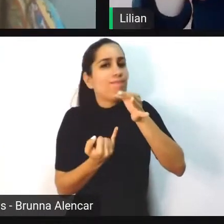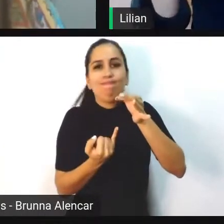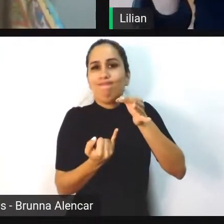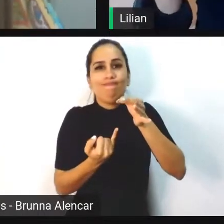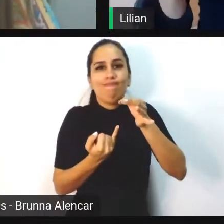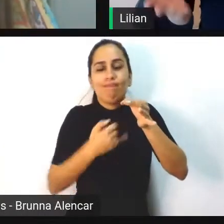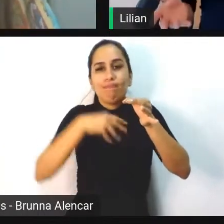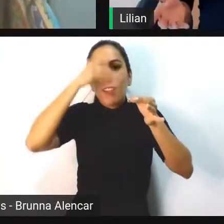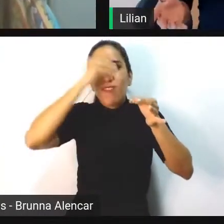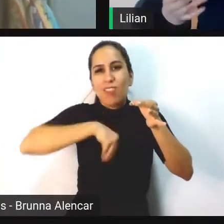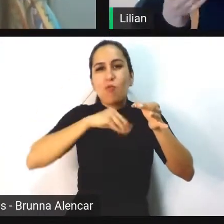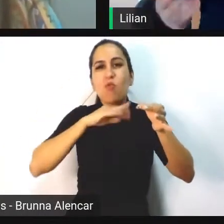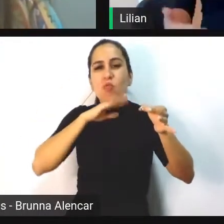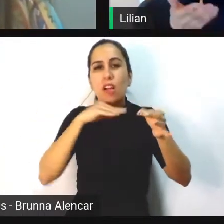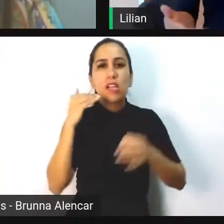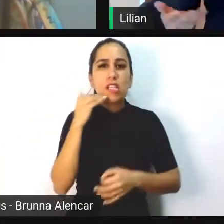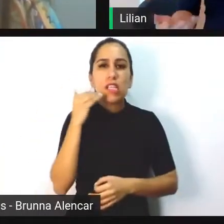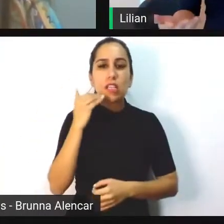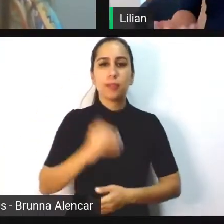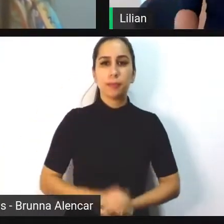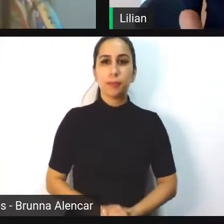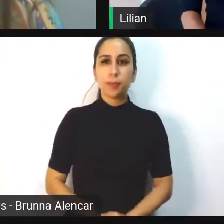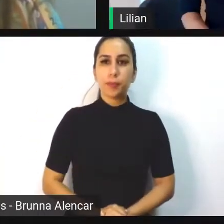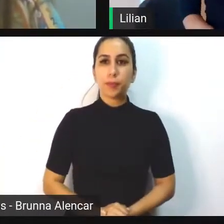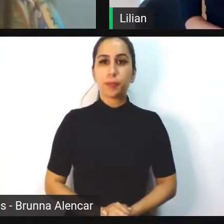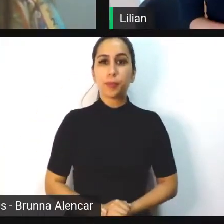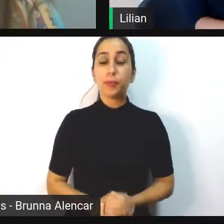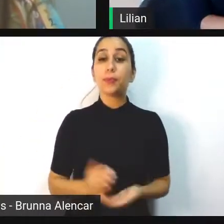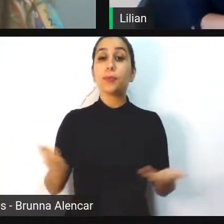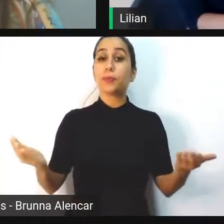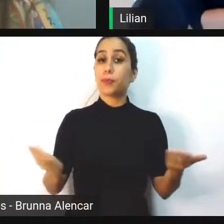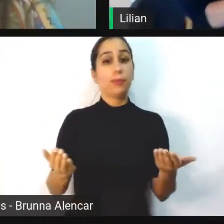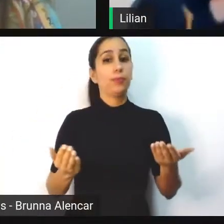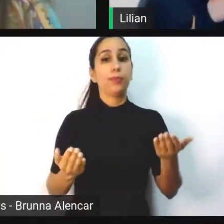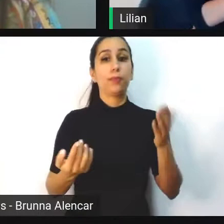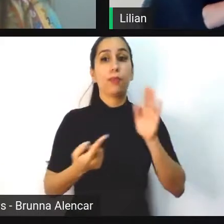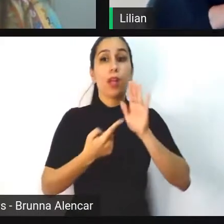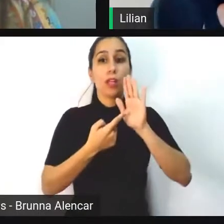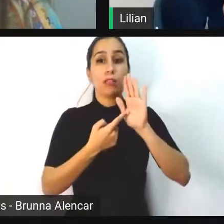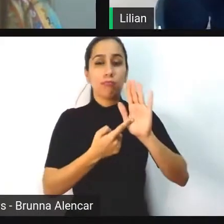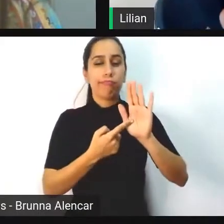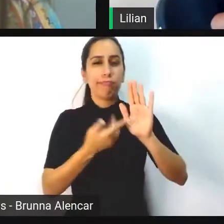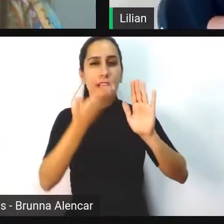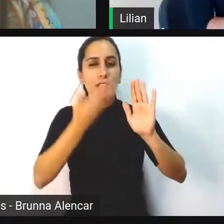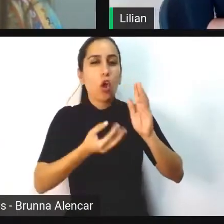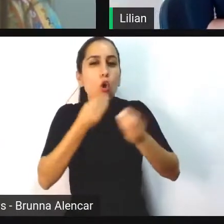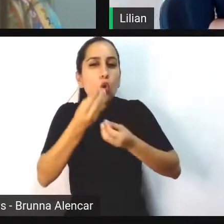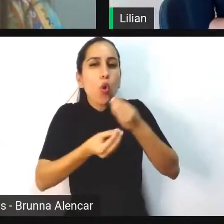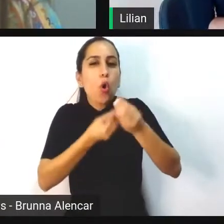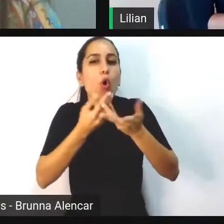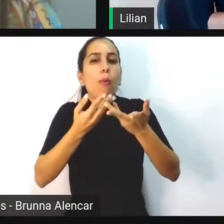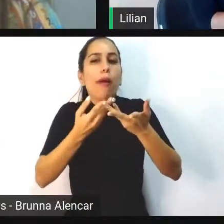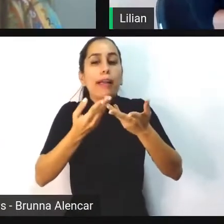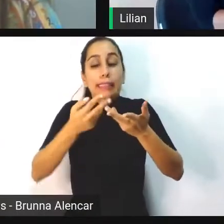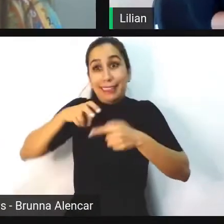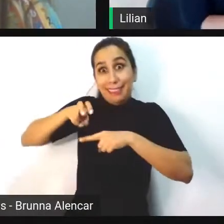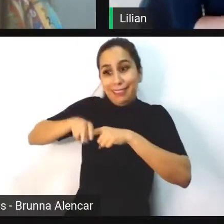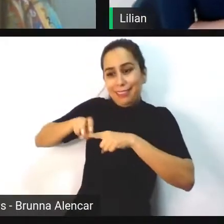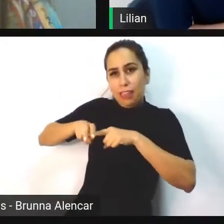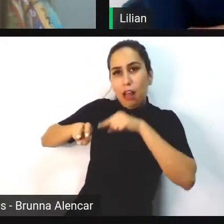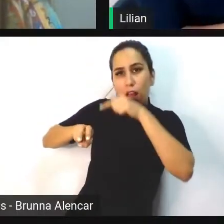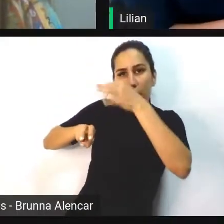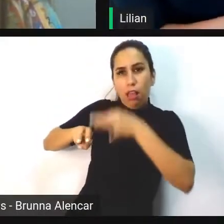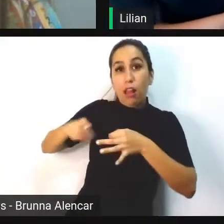a postura prática, né? Vou fazer a dinâmica do sentar. Lembrando aqui, essa é a bacia e